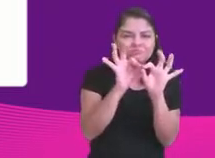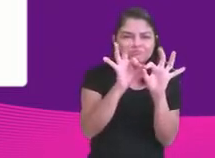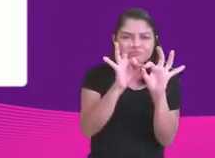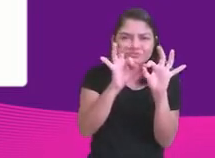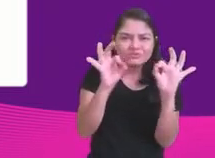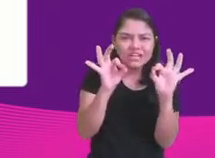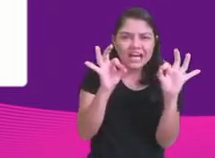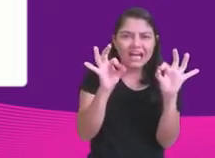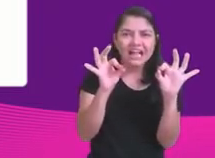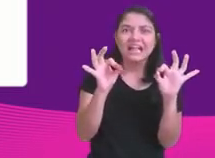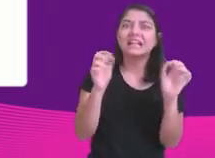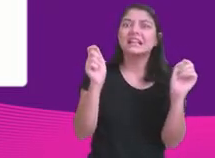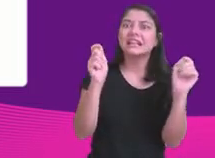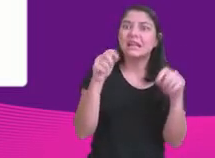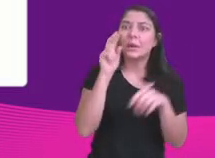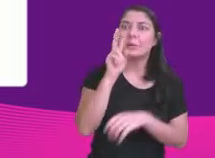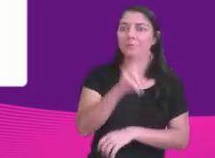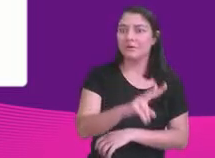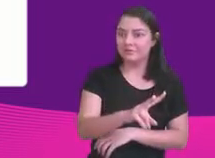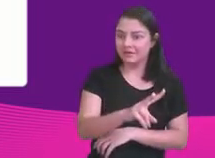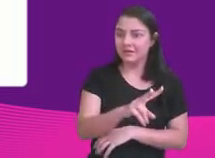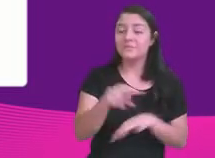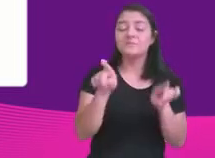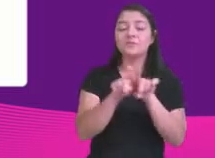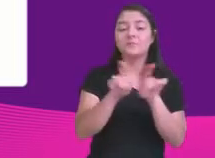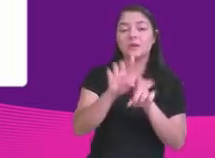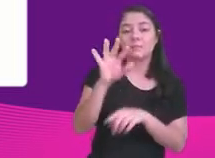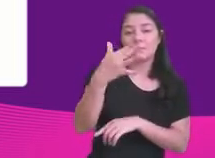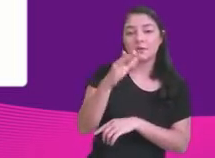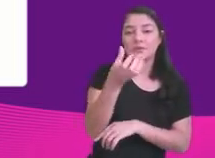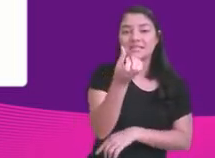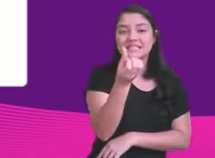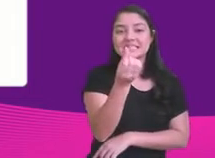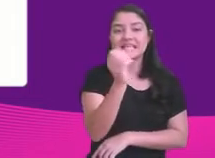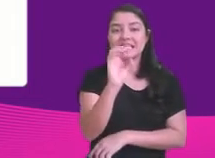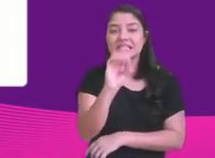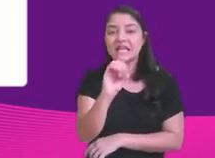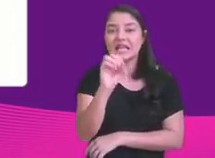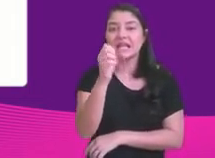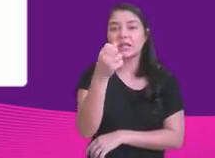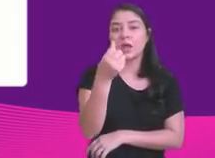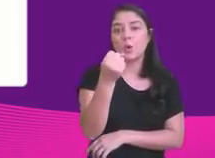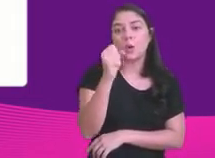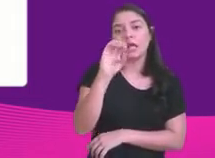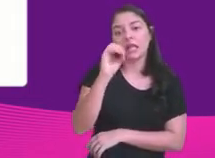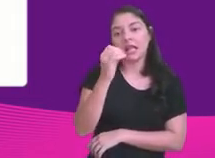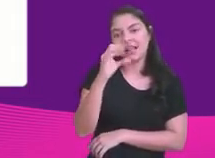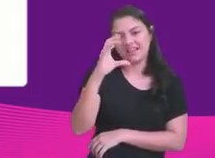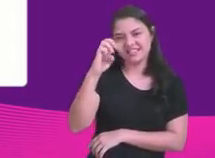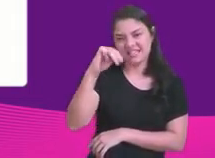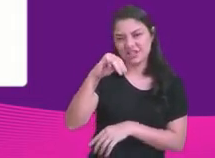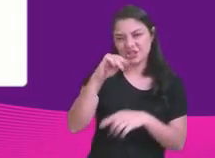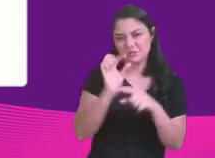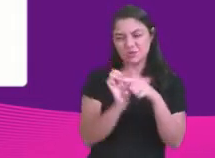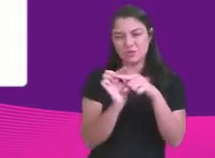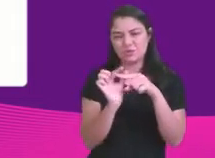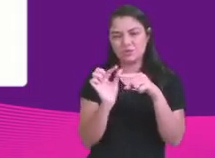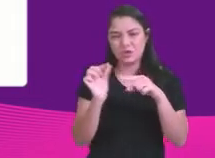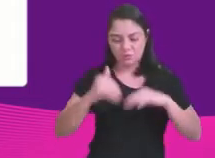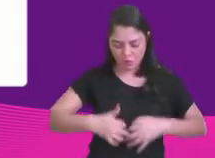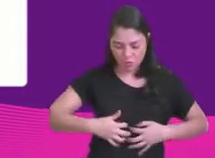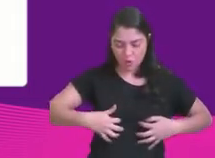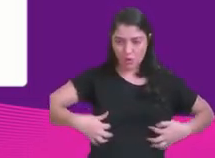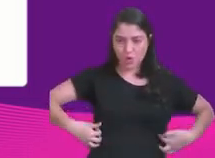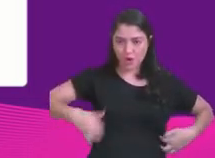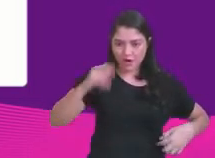estando a pelo menos 60 a 80 centímetros do campo cirúrgico, ou seja, operando de forma aberta, é